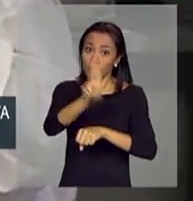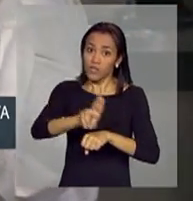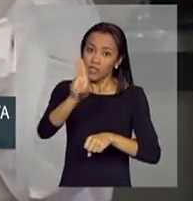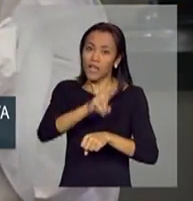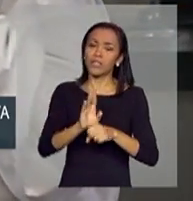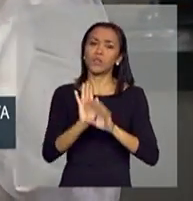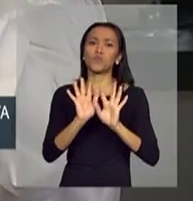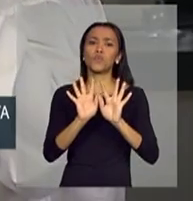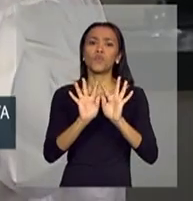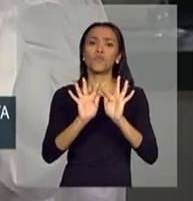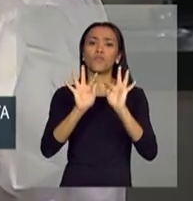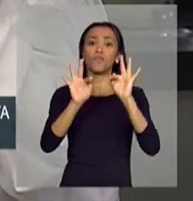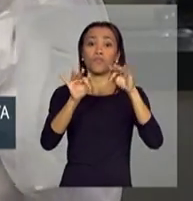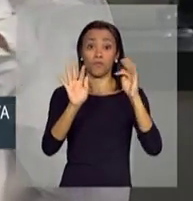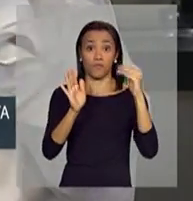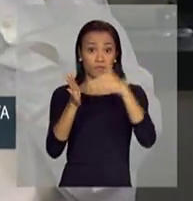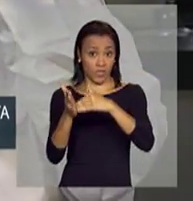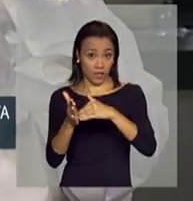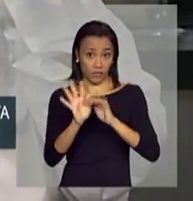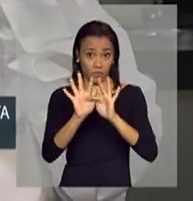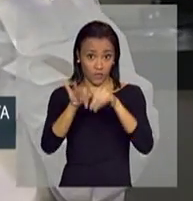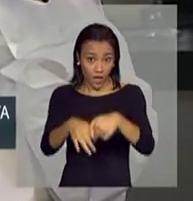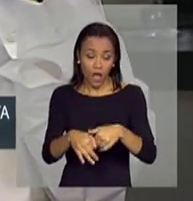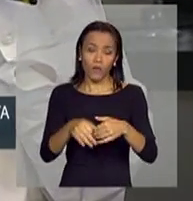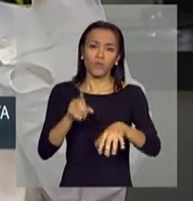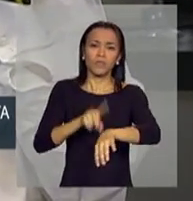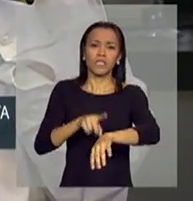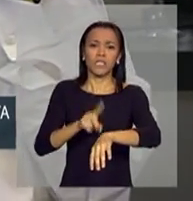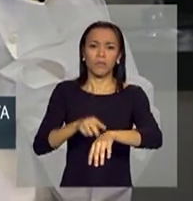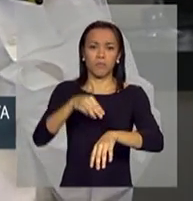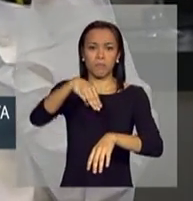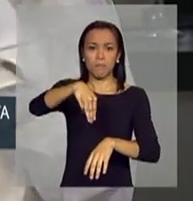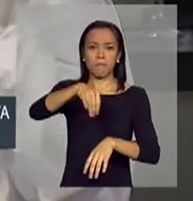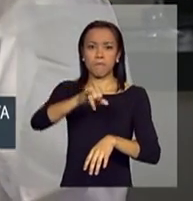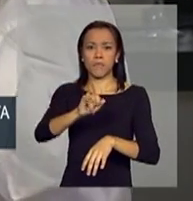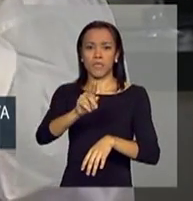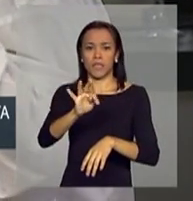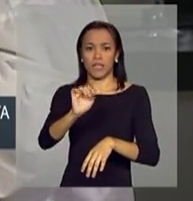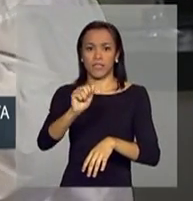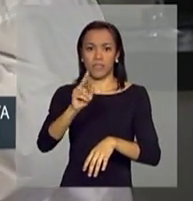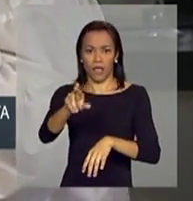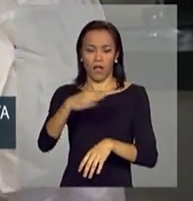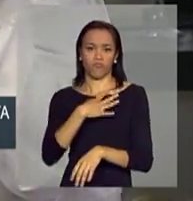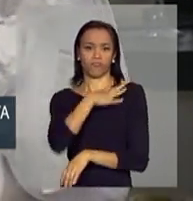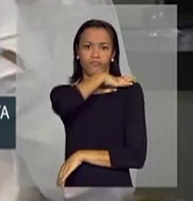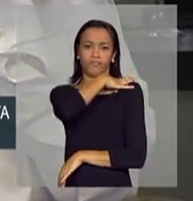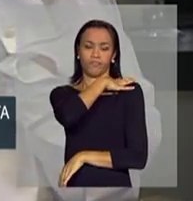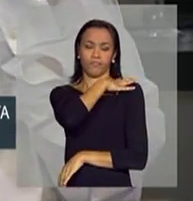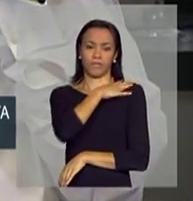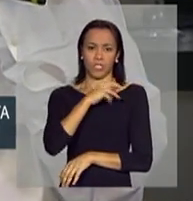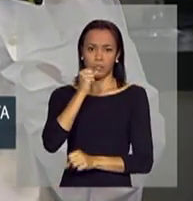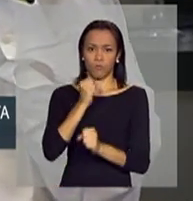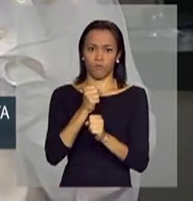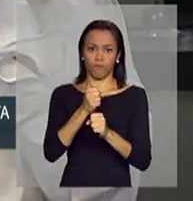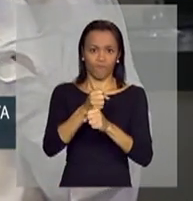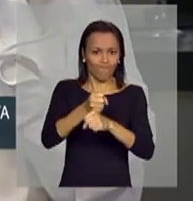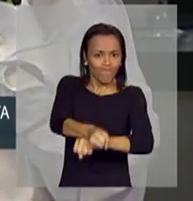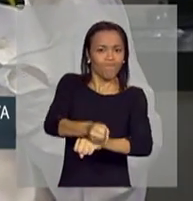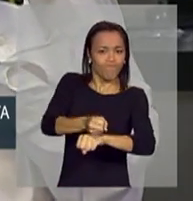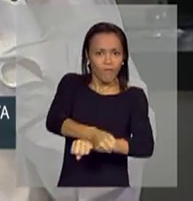militar e ela está sendo instalada em 1964. Daí porque nós